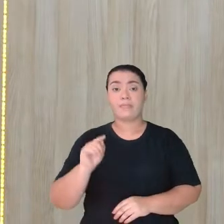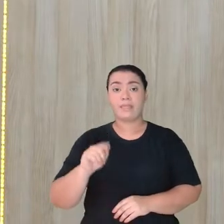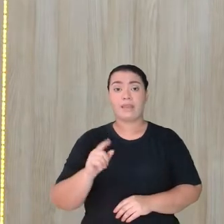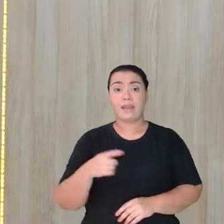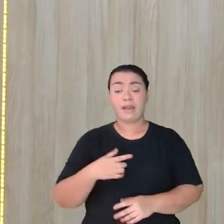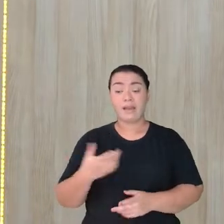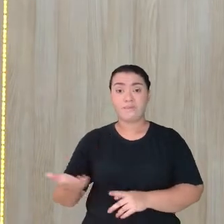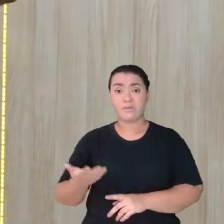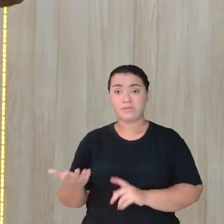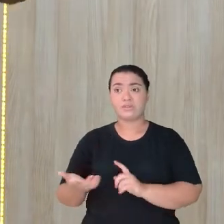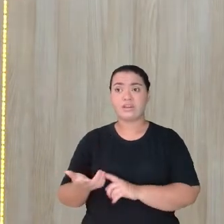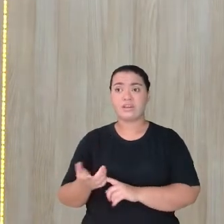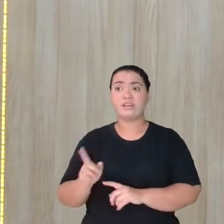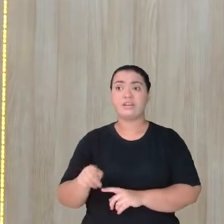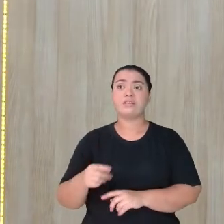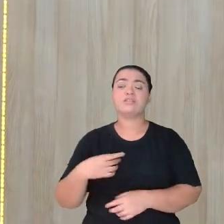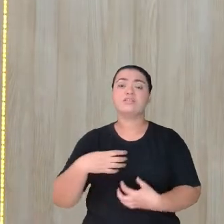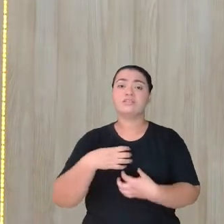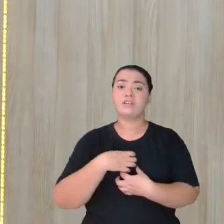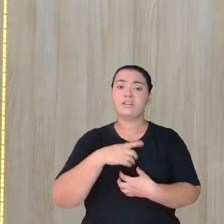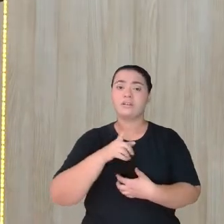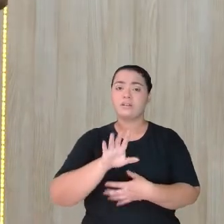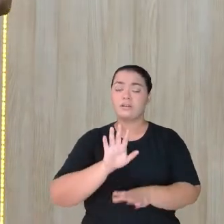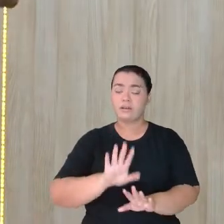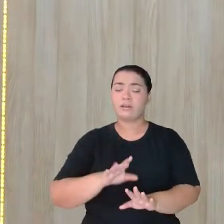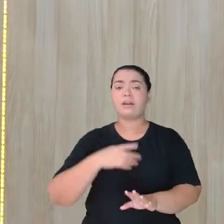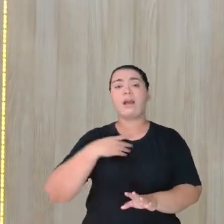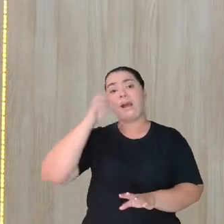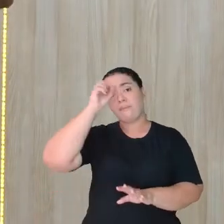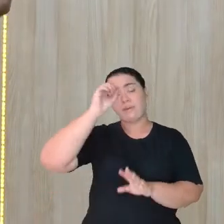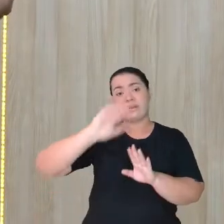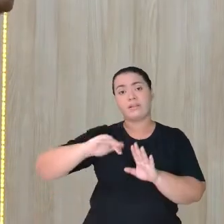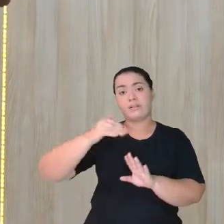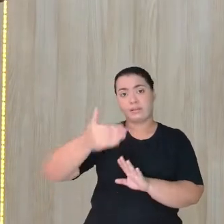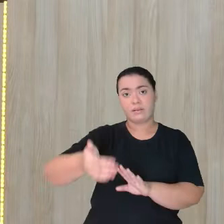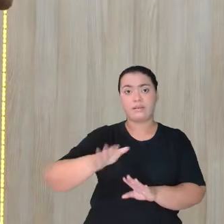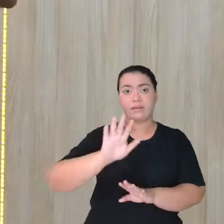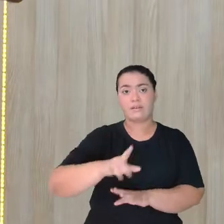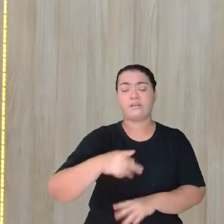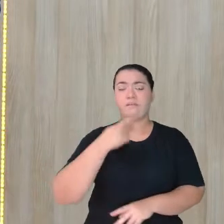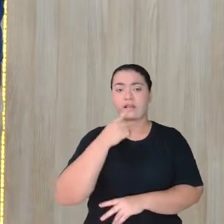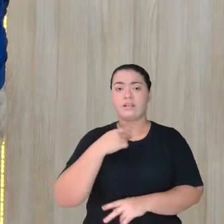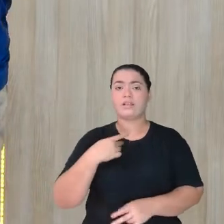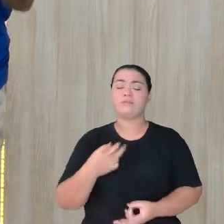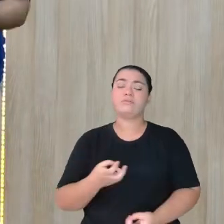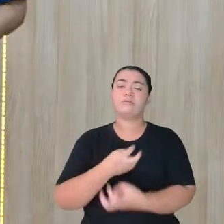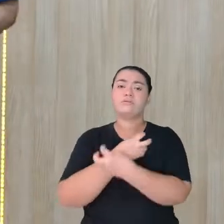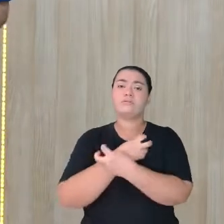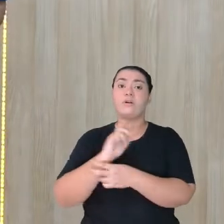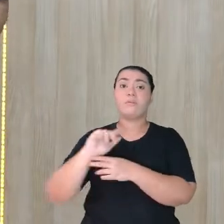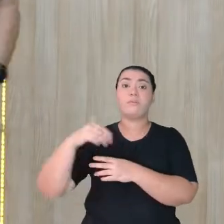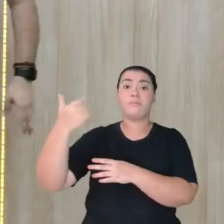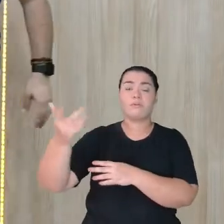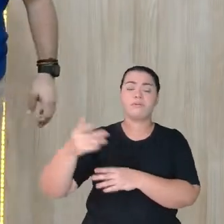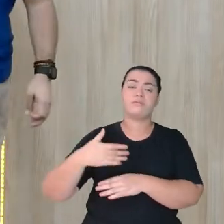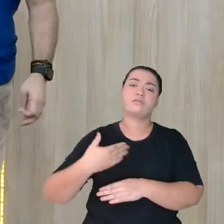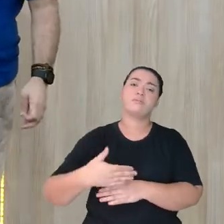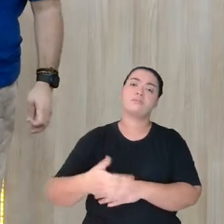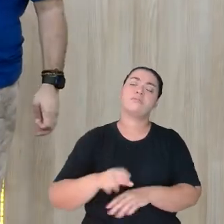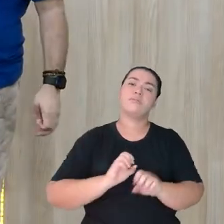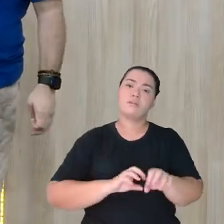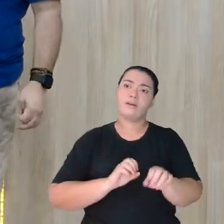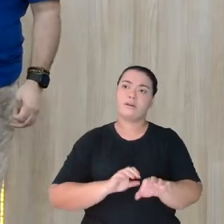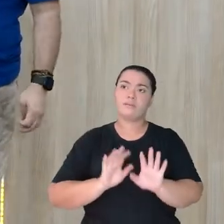produção, ela tem um nome, mas a gente vai abordar isso quando a gente estiver trabalhando sobre o Egito a partir das próximas aulas. Então,